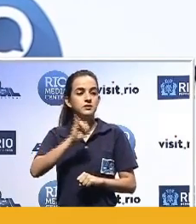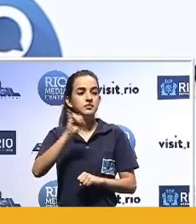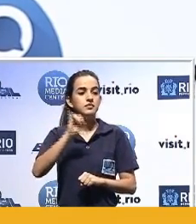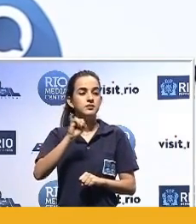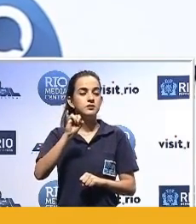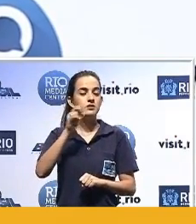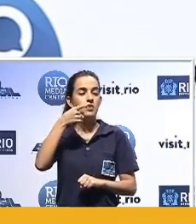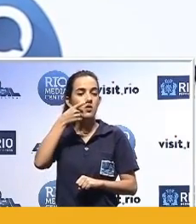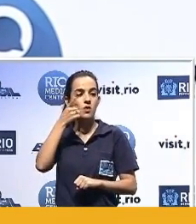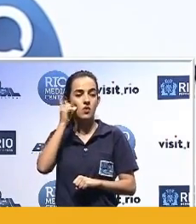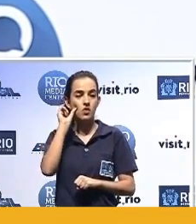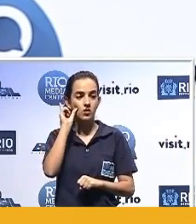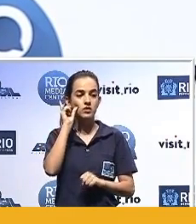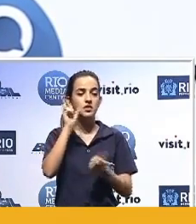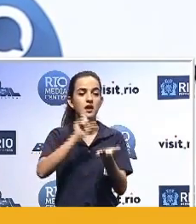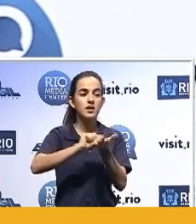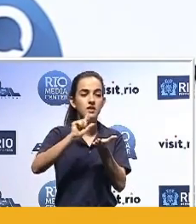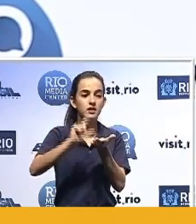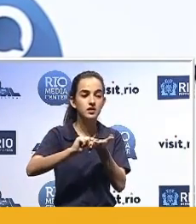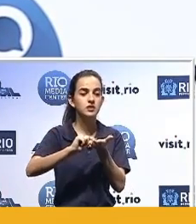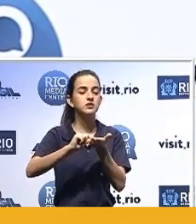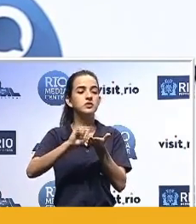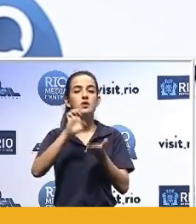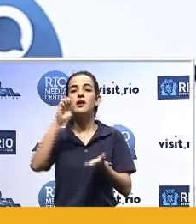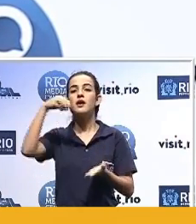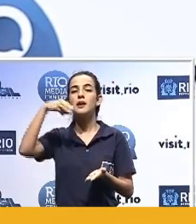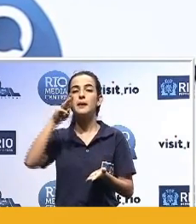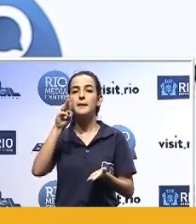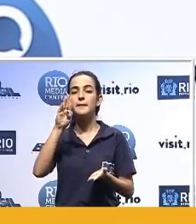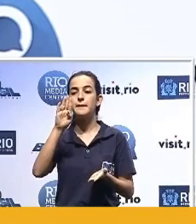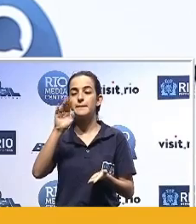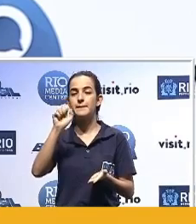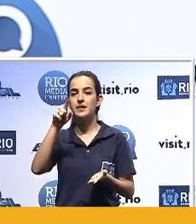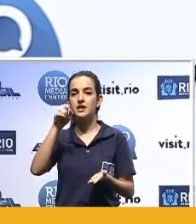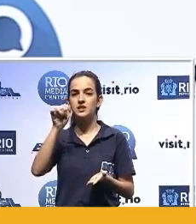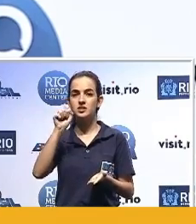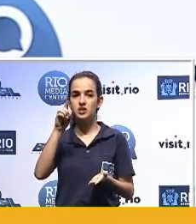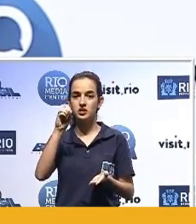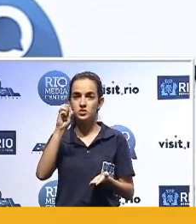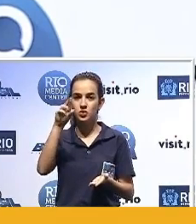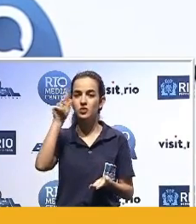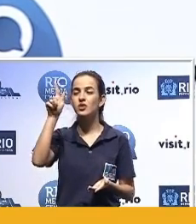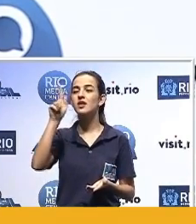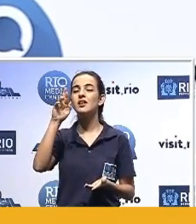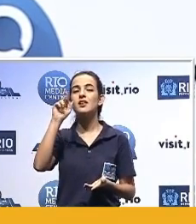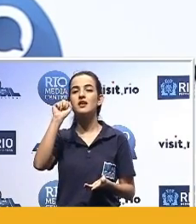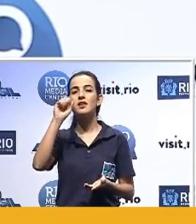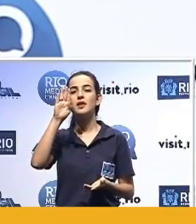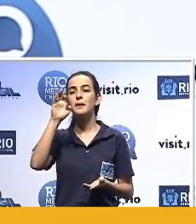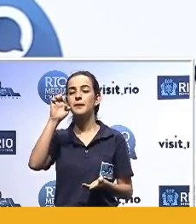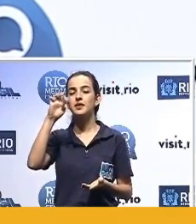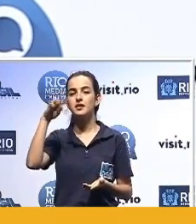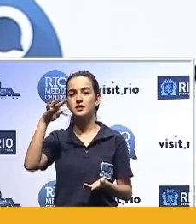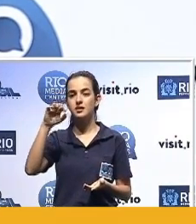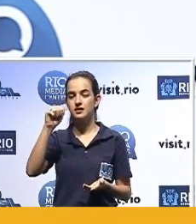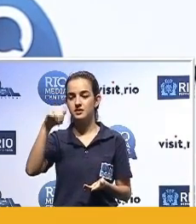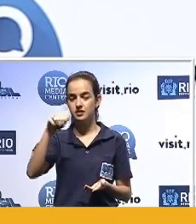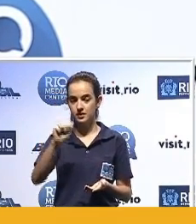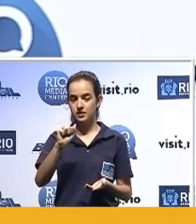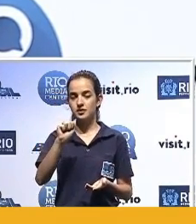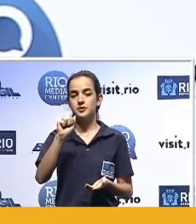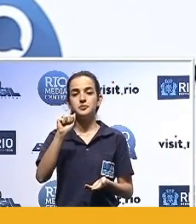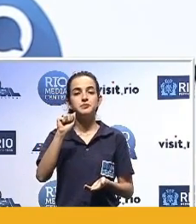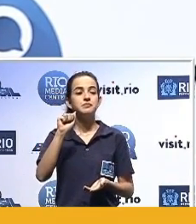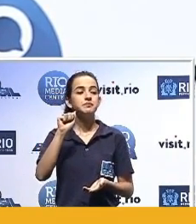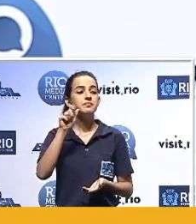viram ontem um artigo do embaixador da Grã-Bretanha na Folha de São Paulo. Ele fala